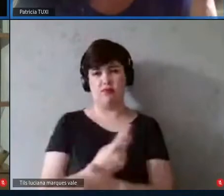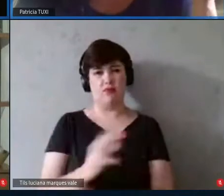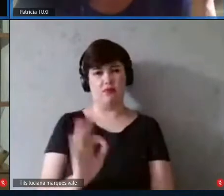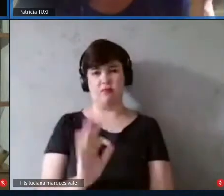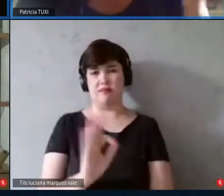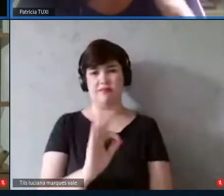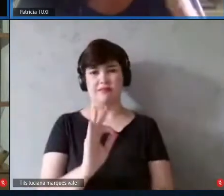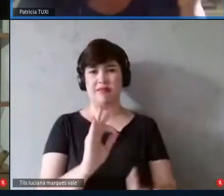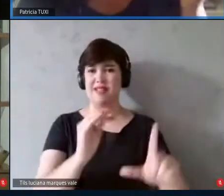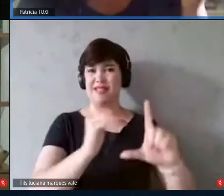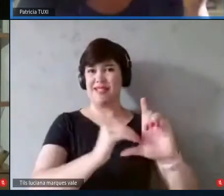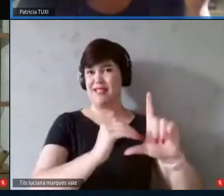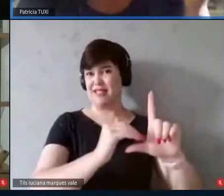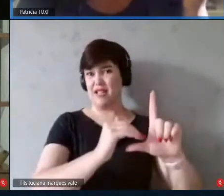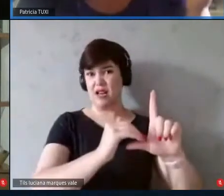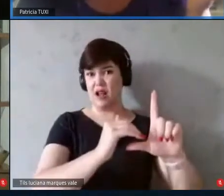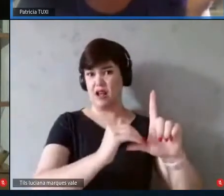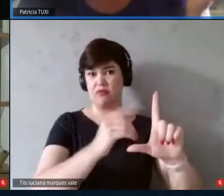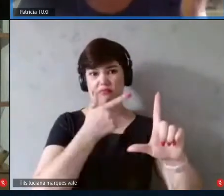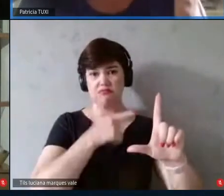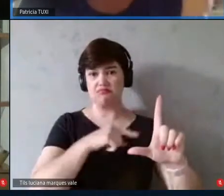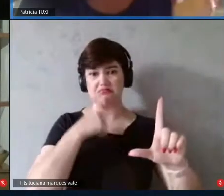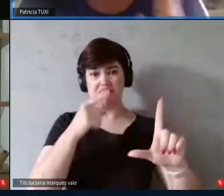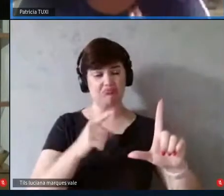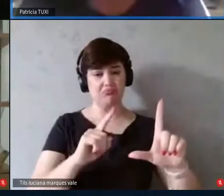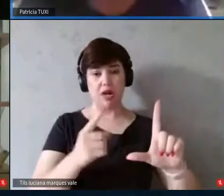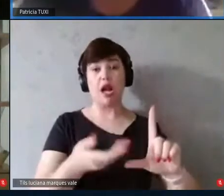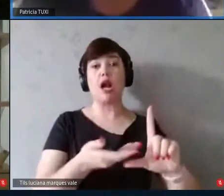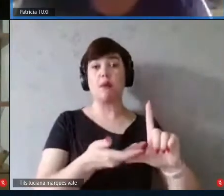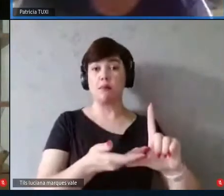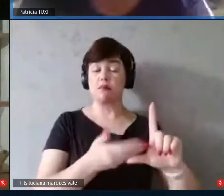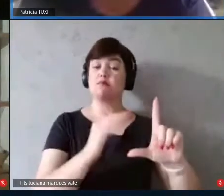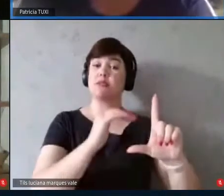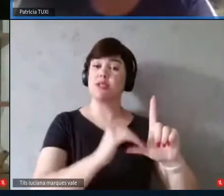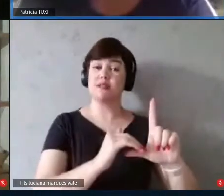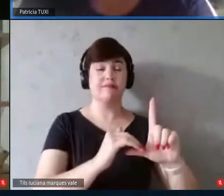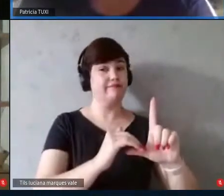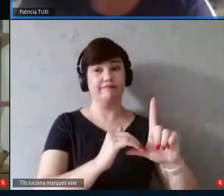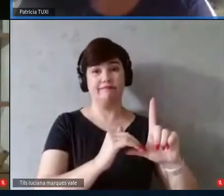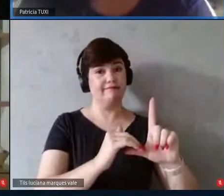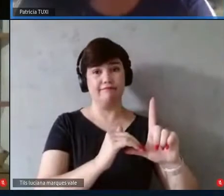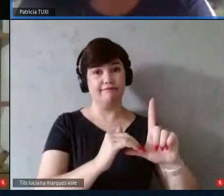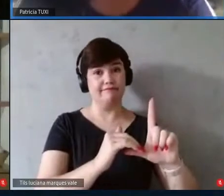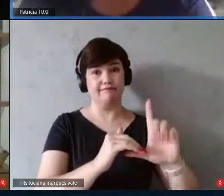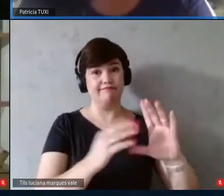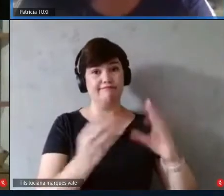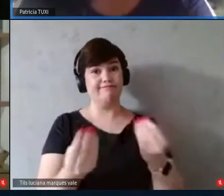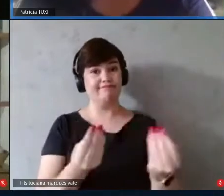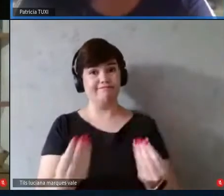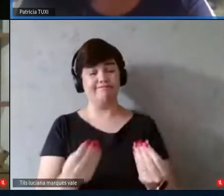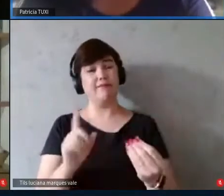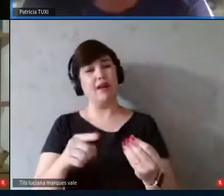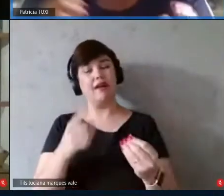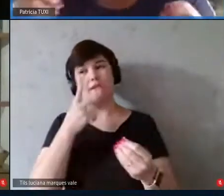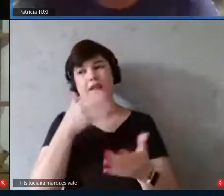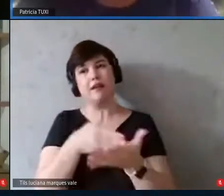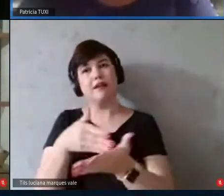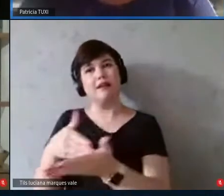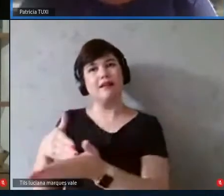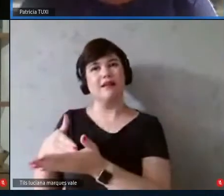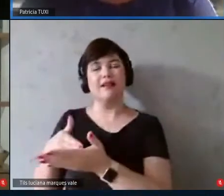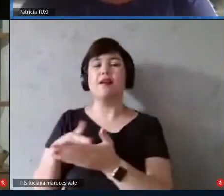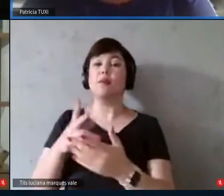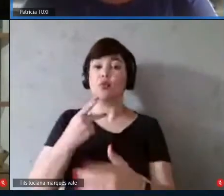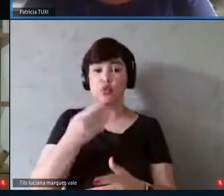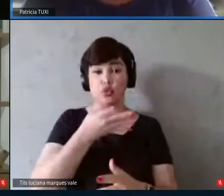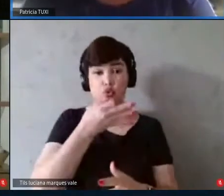por exemplo, né? Isso é uma coisa, a TV Câmara não tem, a TV Senado não tem. Então, é algo limitante. Então, a minha sugestão